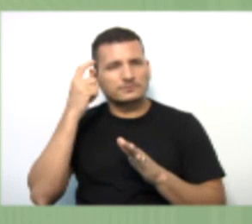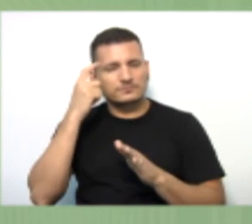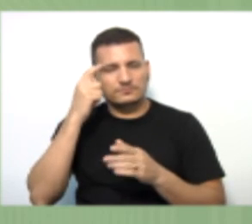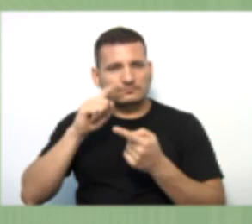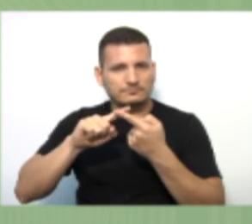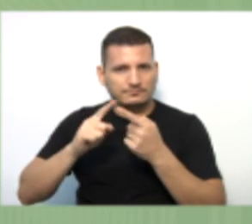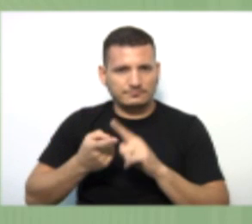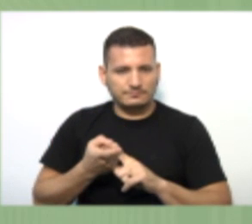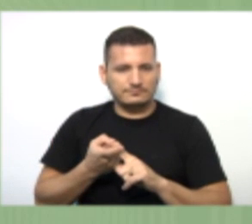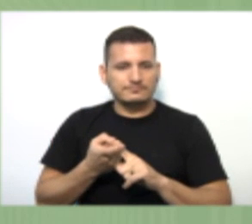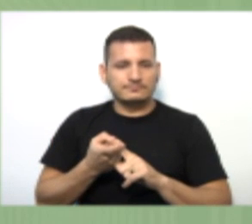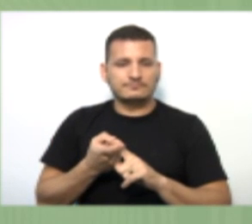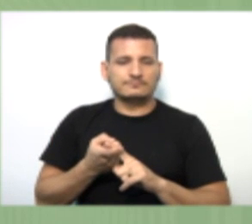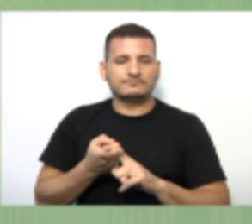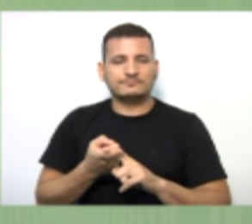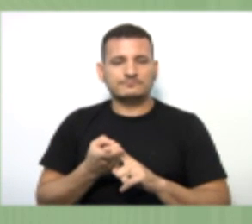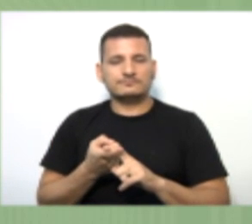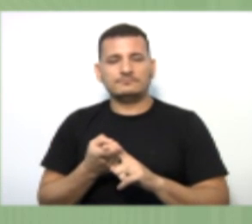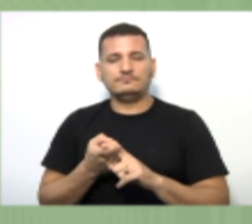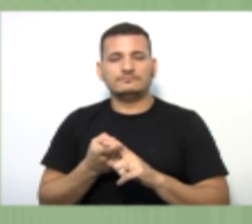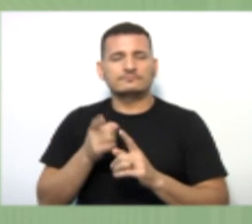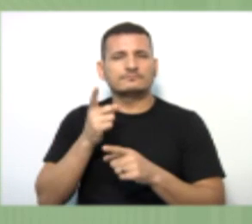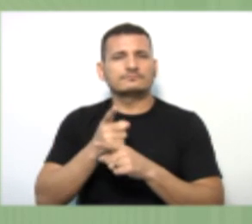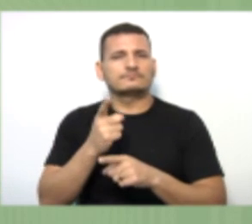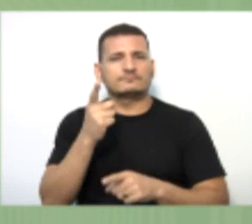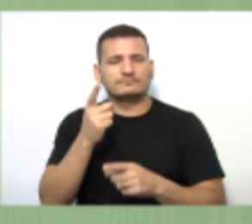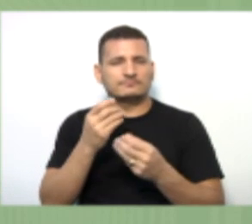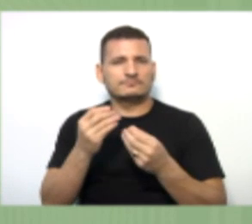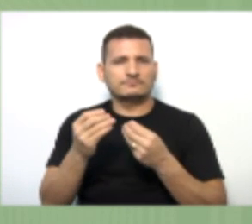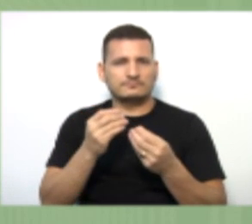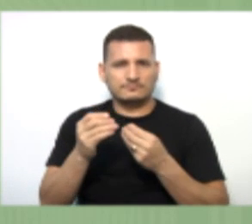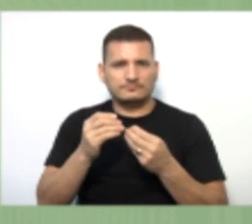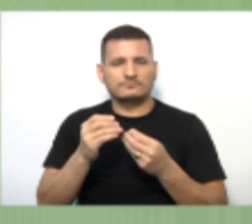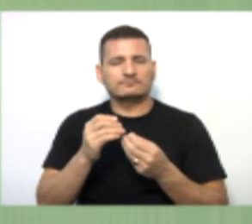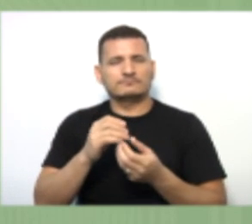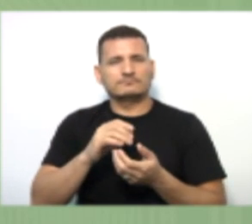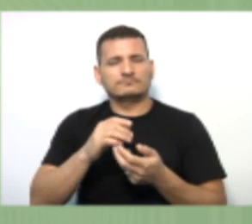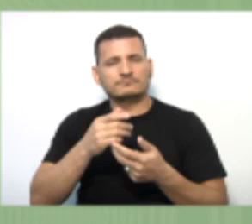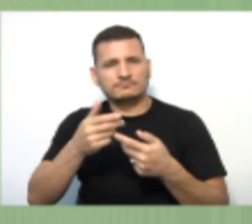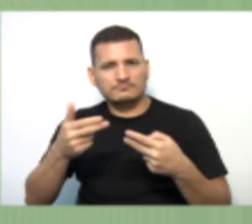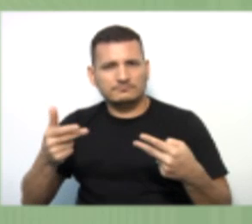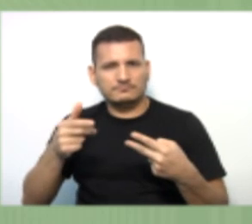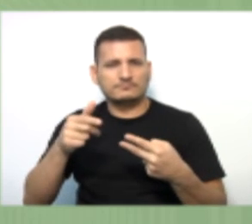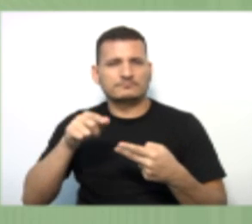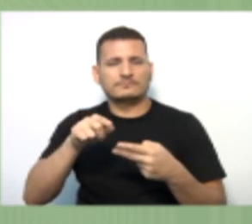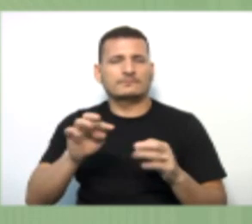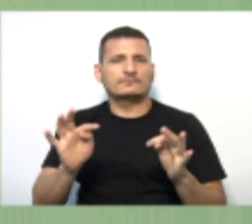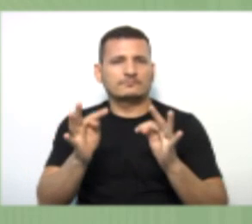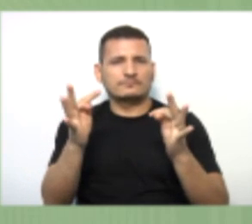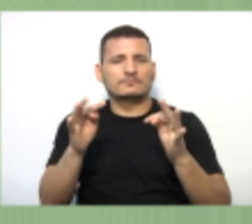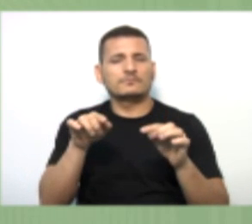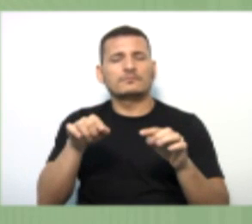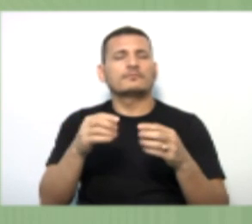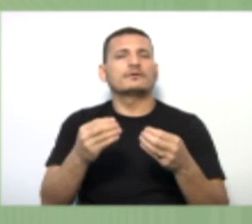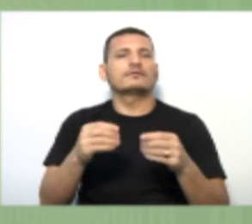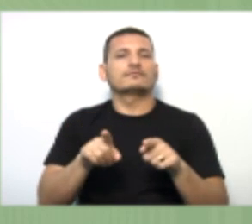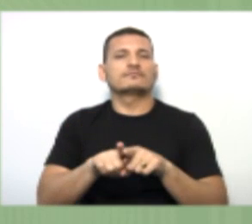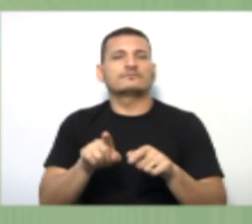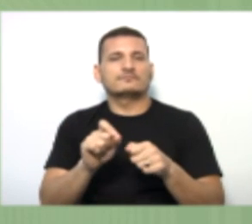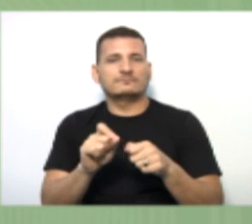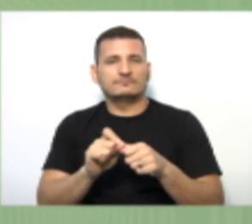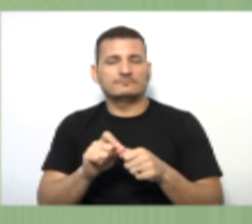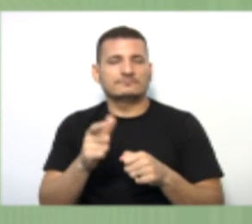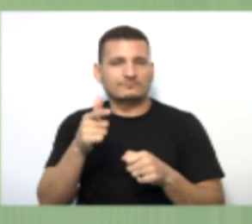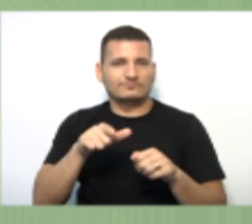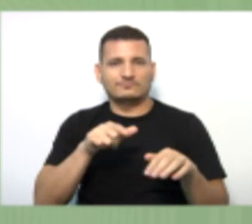lógico. Descobrir sobre os dispositivos tecnológicos e por quem são projetados. Olha aí, falando de novo de programadores, né,